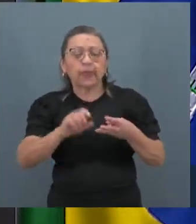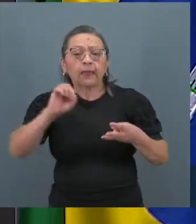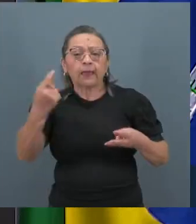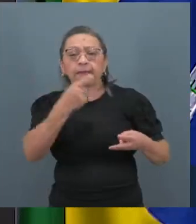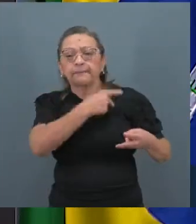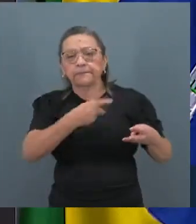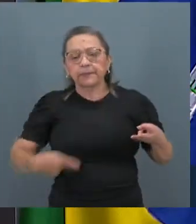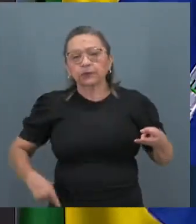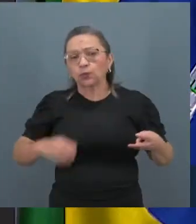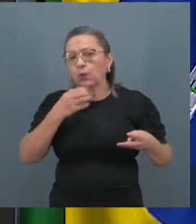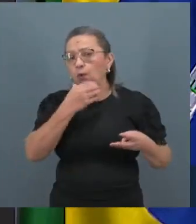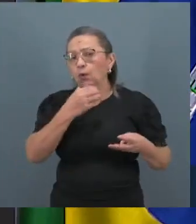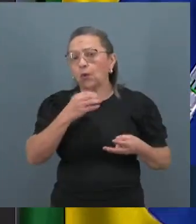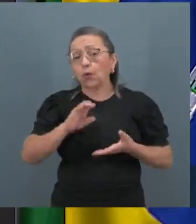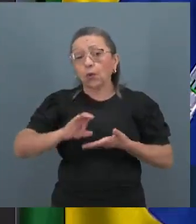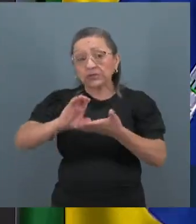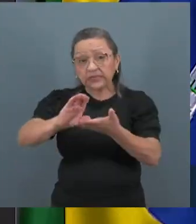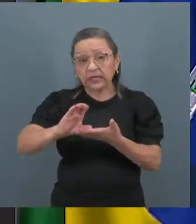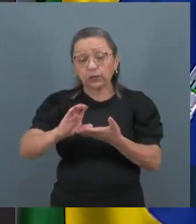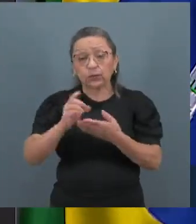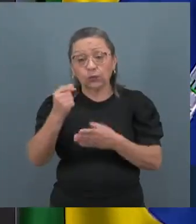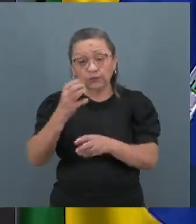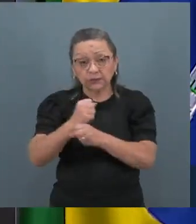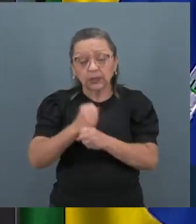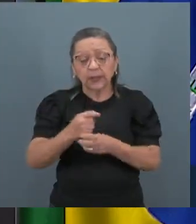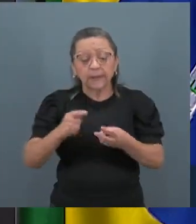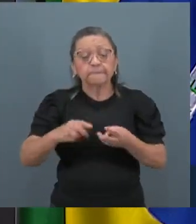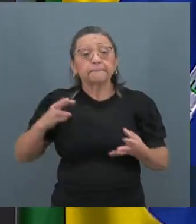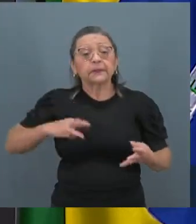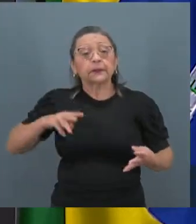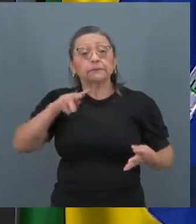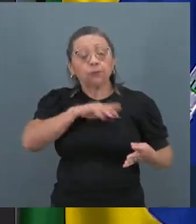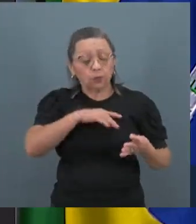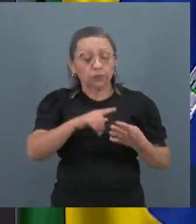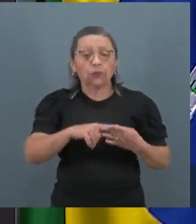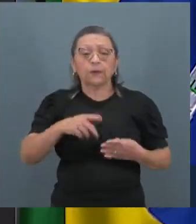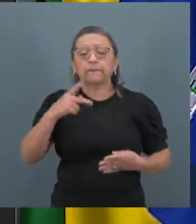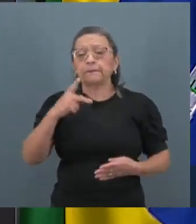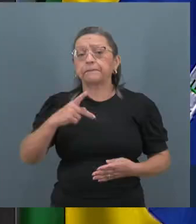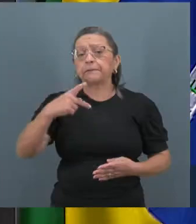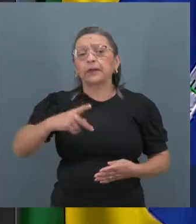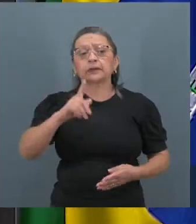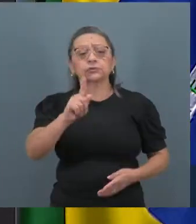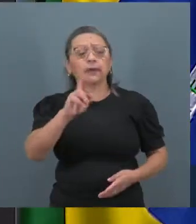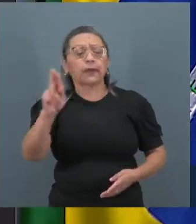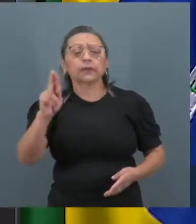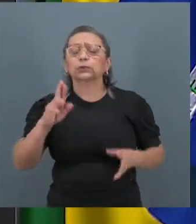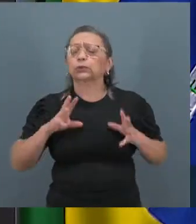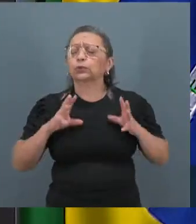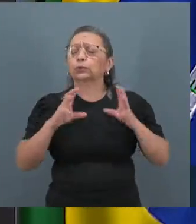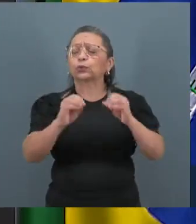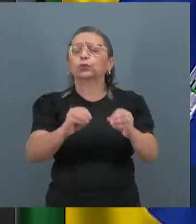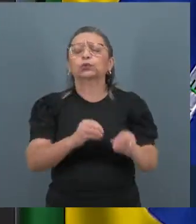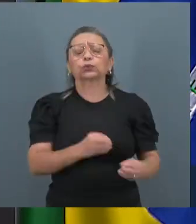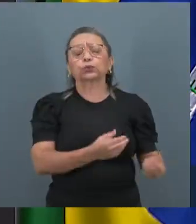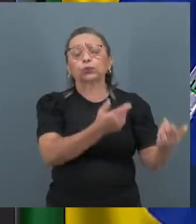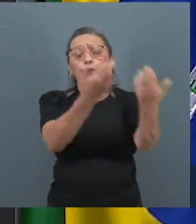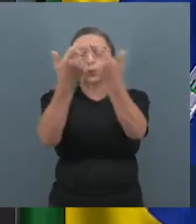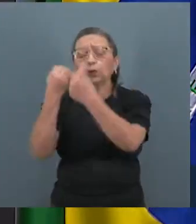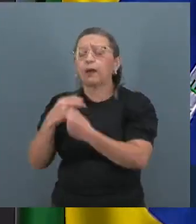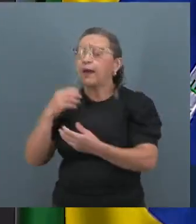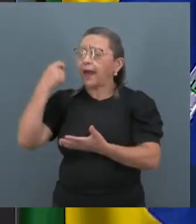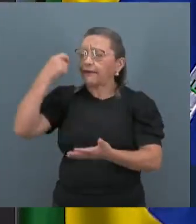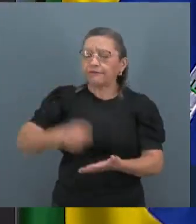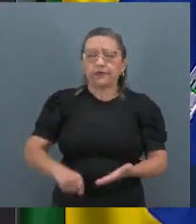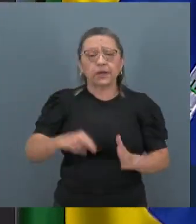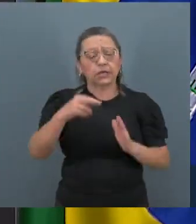do COAF, o Ministério Público, PGR, são unânimes em afirmar que os jogos de azar representam a maior